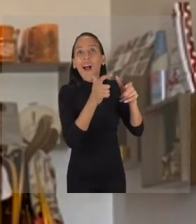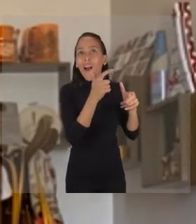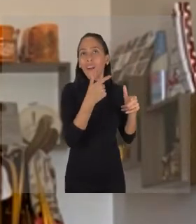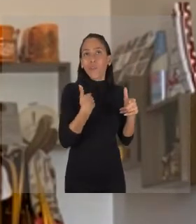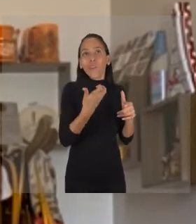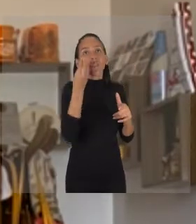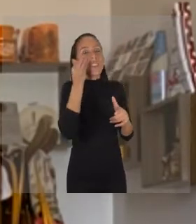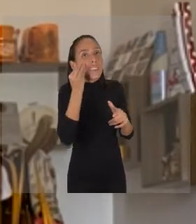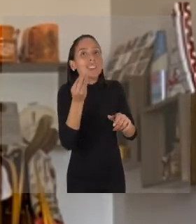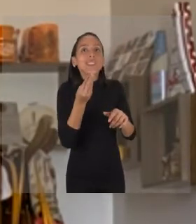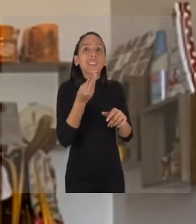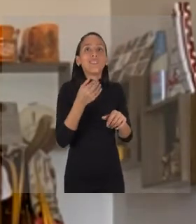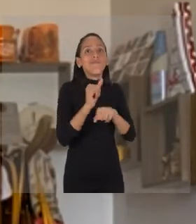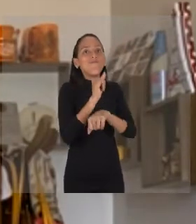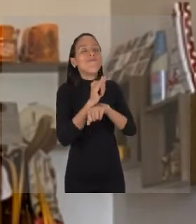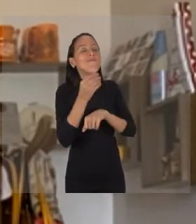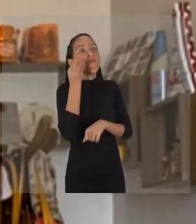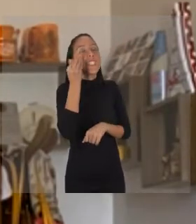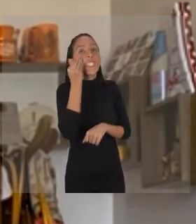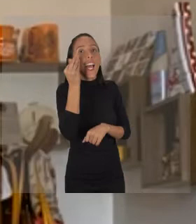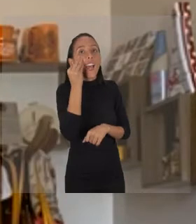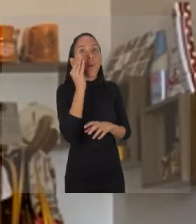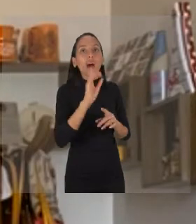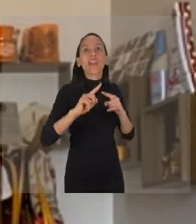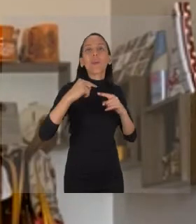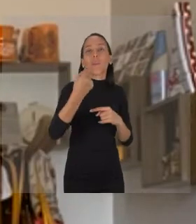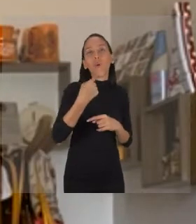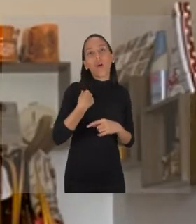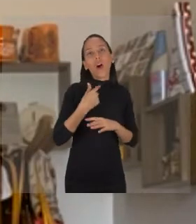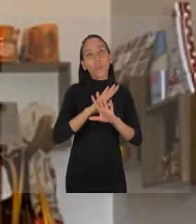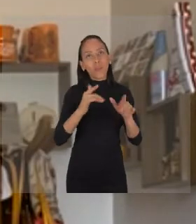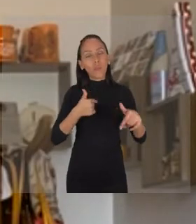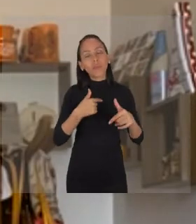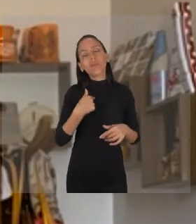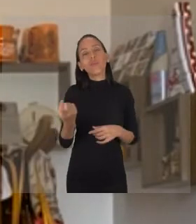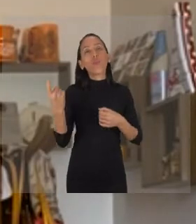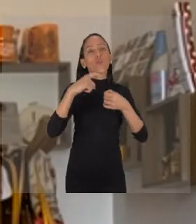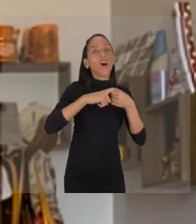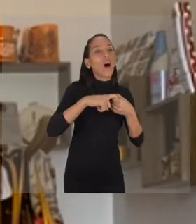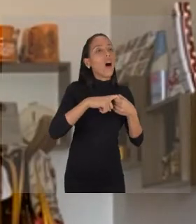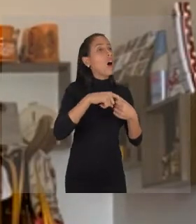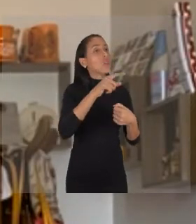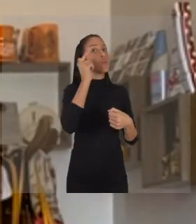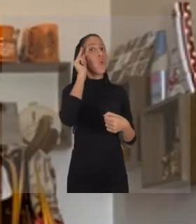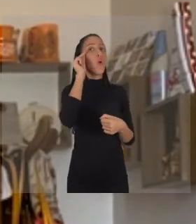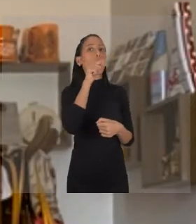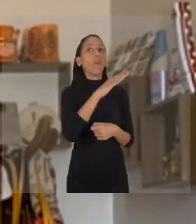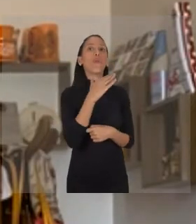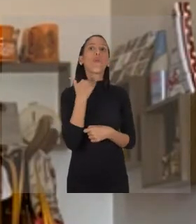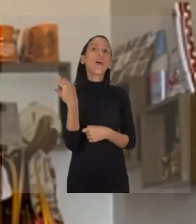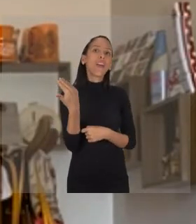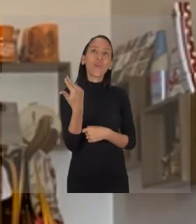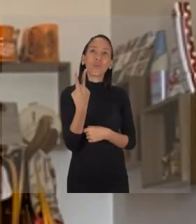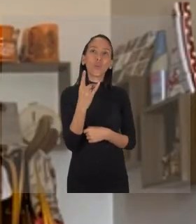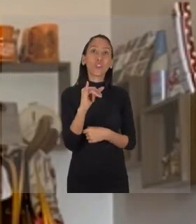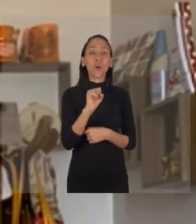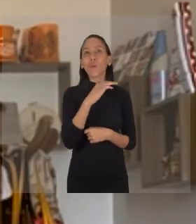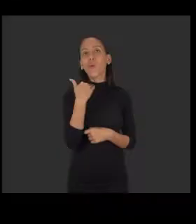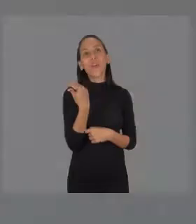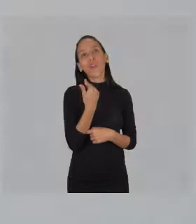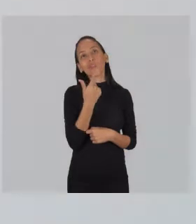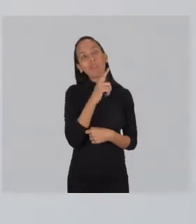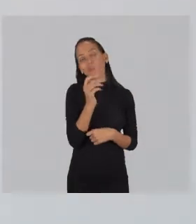verdade. Mas depois eu fiquei sabendo que ela faleceu uns 2 dias depois desse dia. Então, assim, não deu certo, infelizmente.